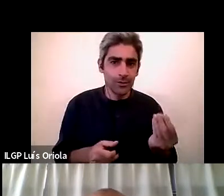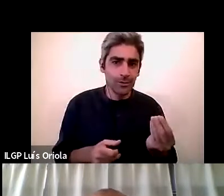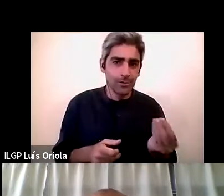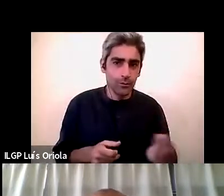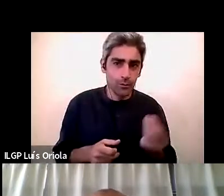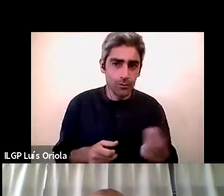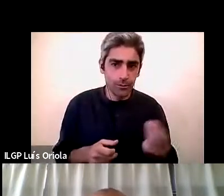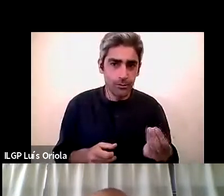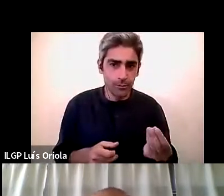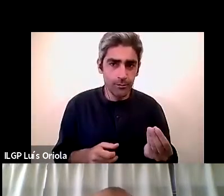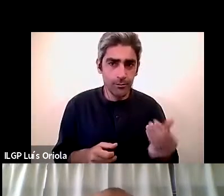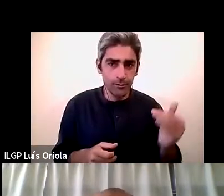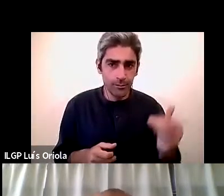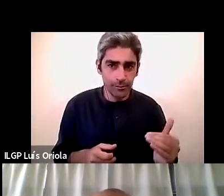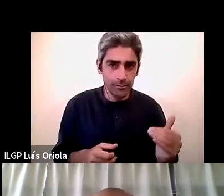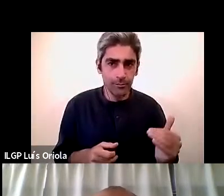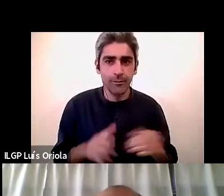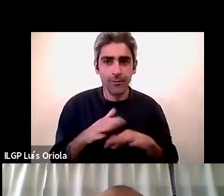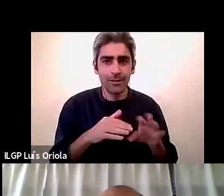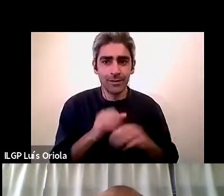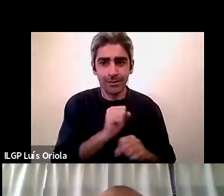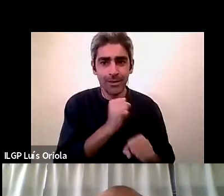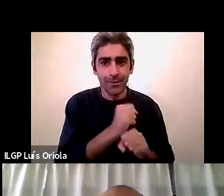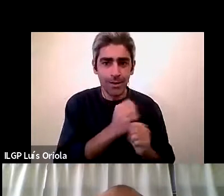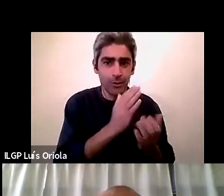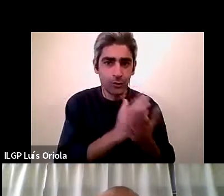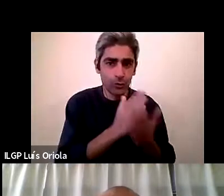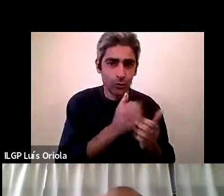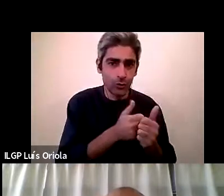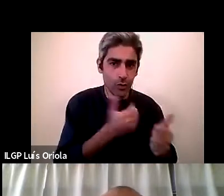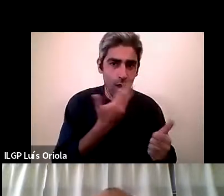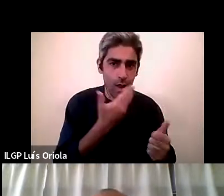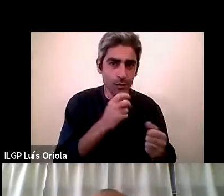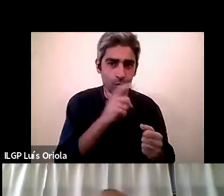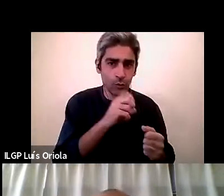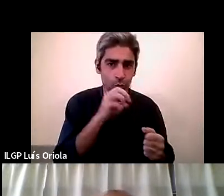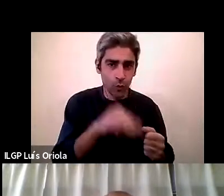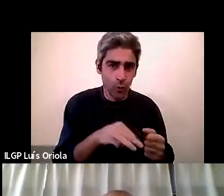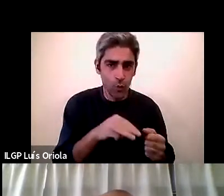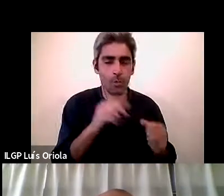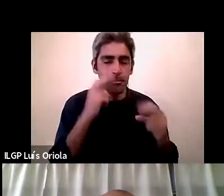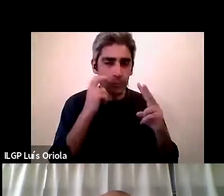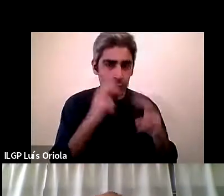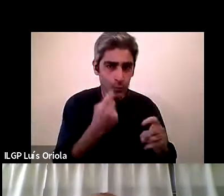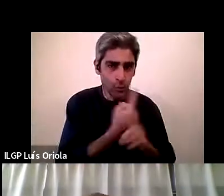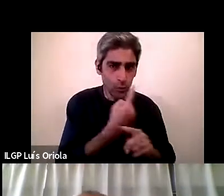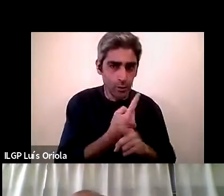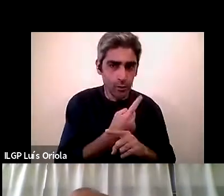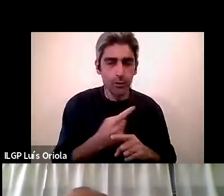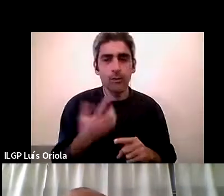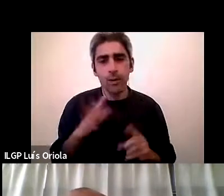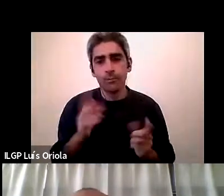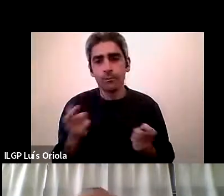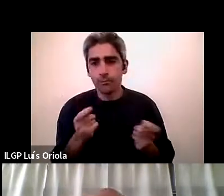dois minimis a fazerem os seus trabalhos da escola e as suas aulas de Zoom e as pesquisas e tudo isto, vamos